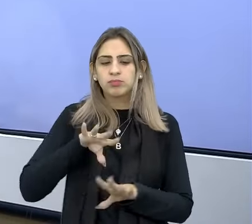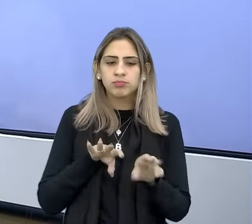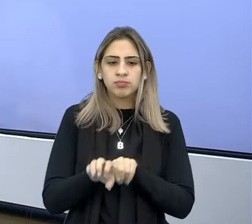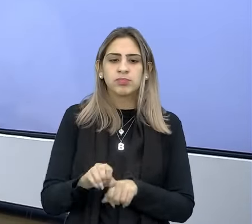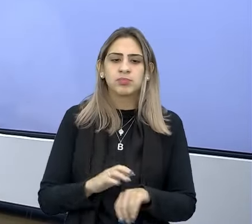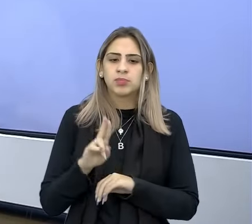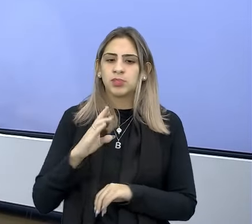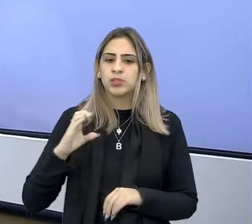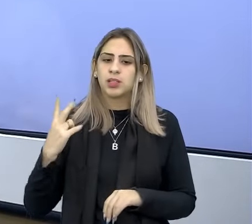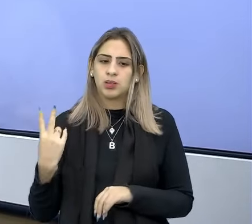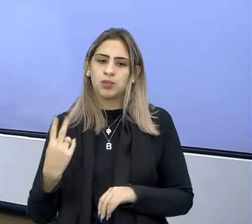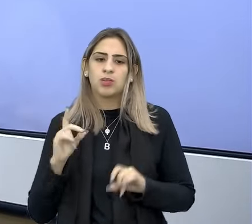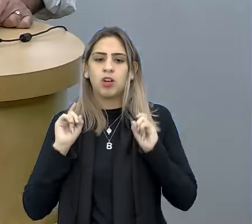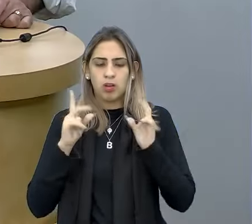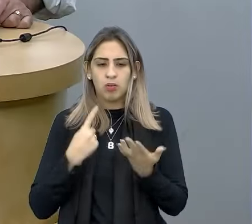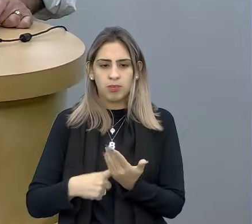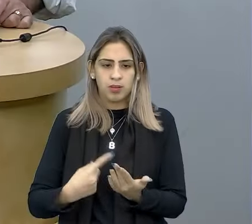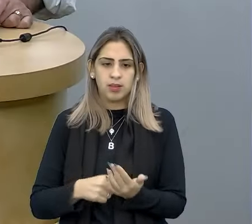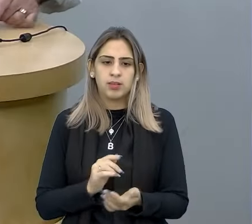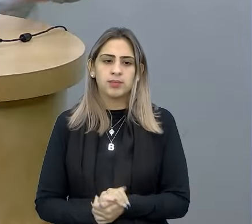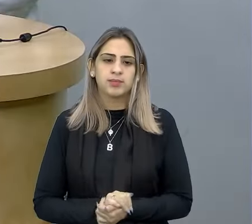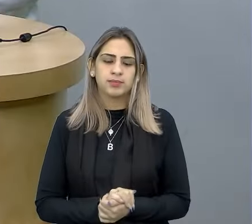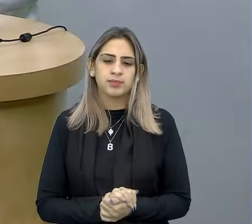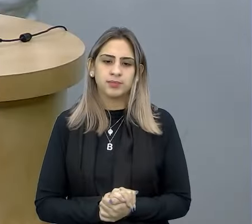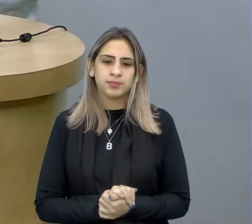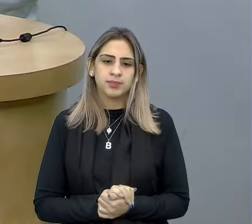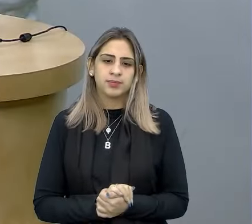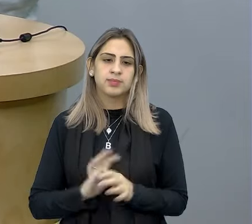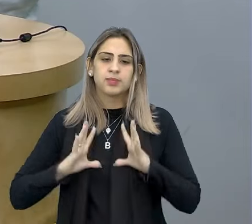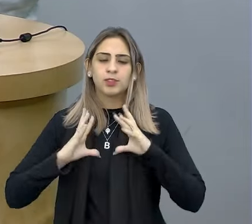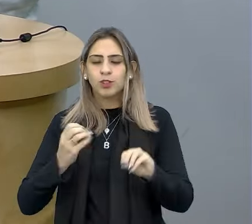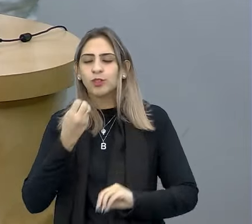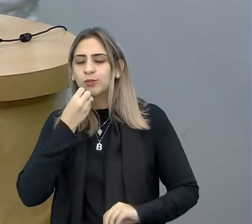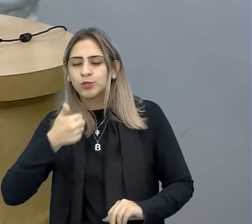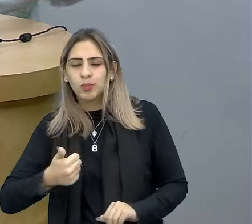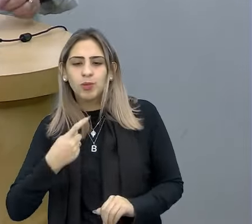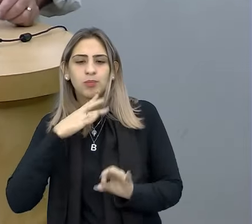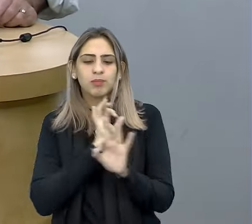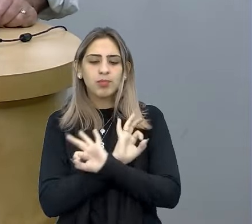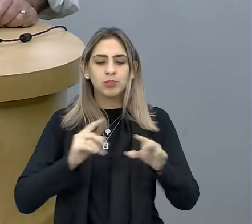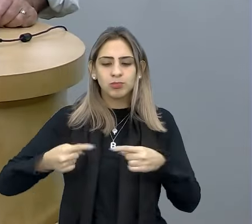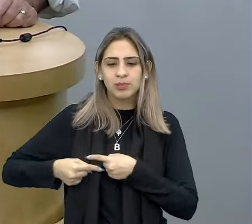formativo da UC2. Combinado? Então é isso. Tudo de bom, uma